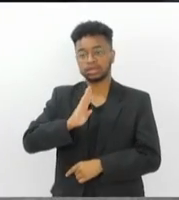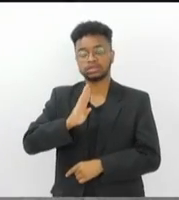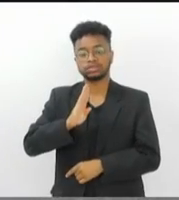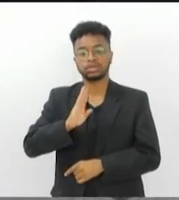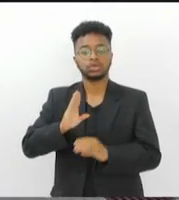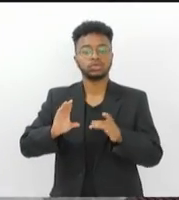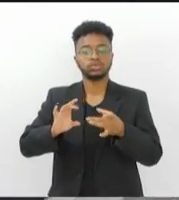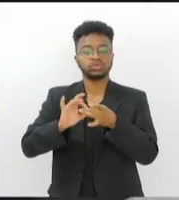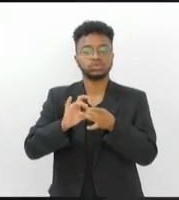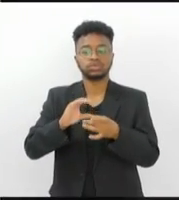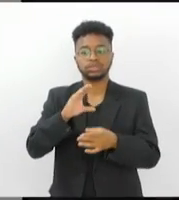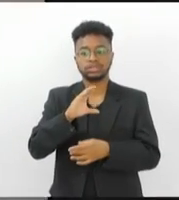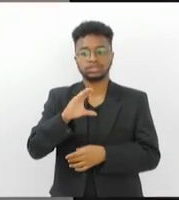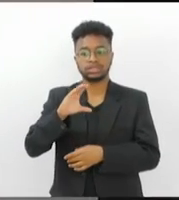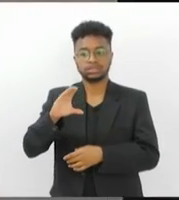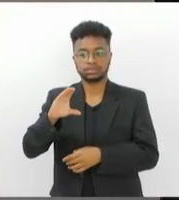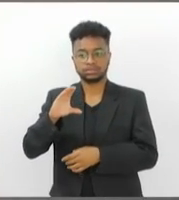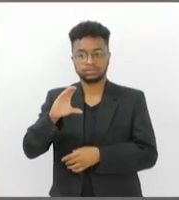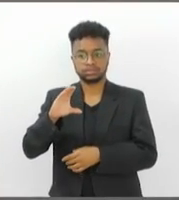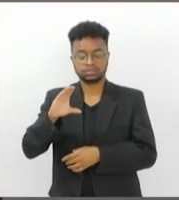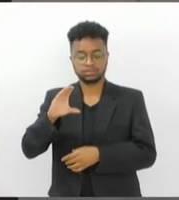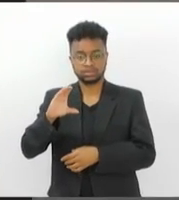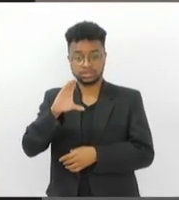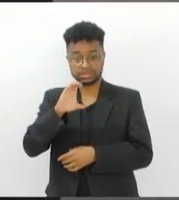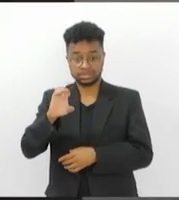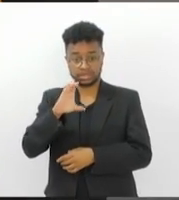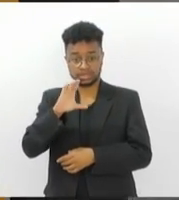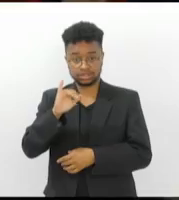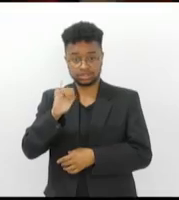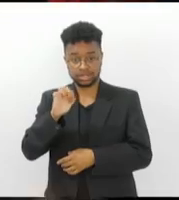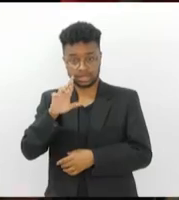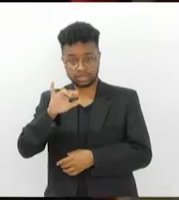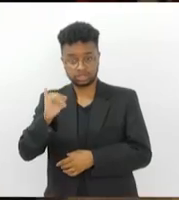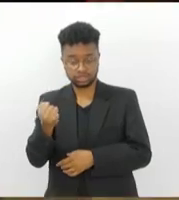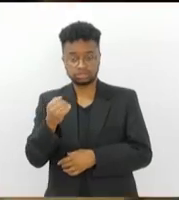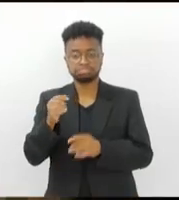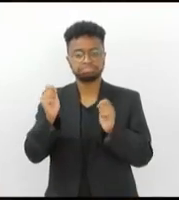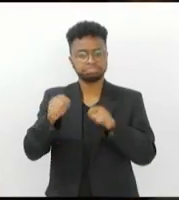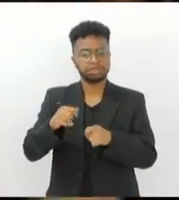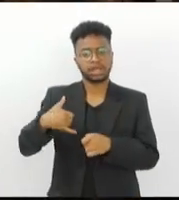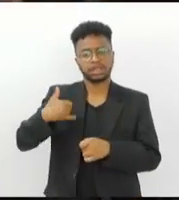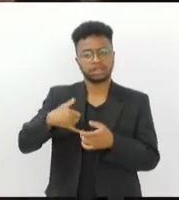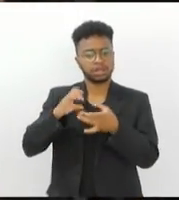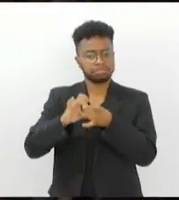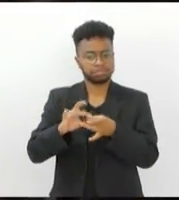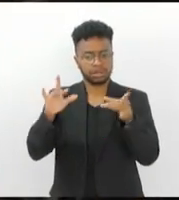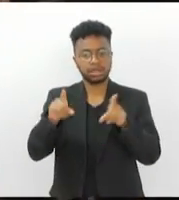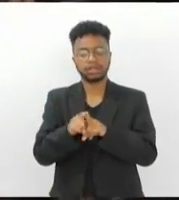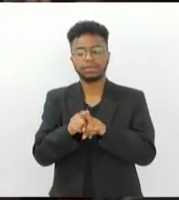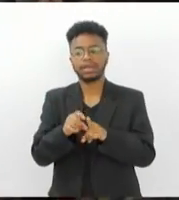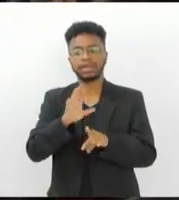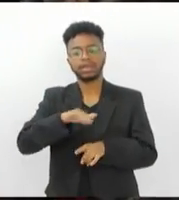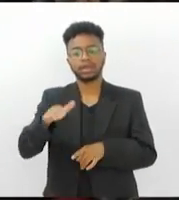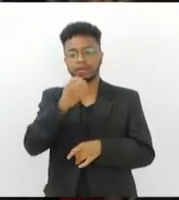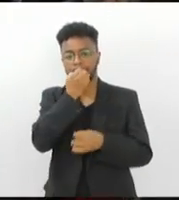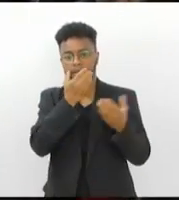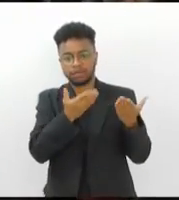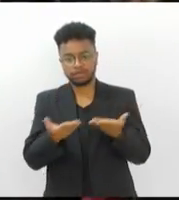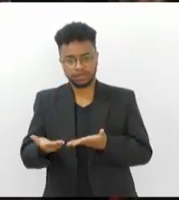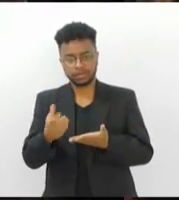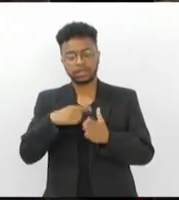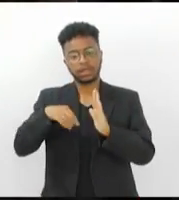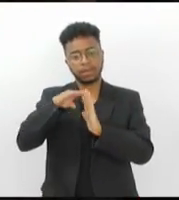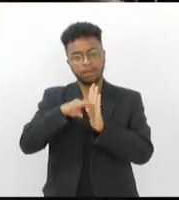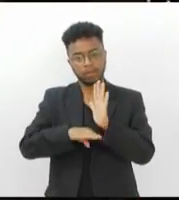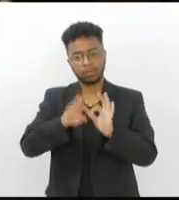cineclube cerge destinadas a todas as idades nesta retomada as crianças são muito bem-vindas com programação